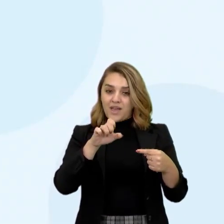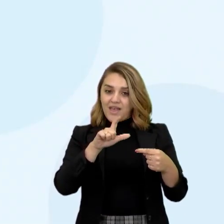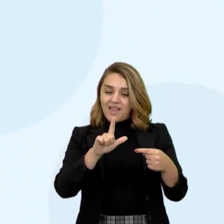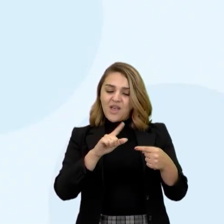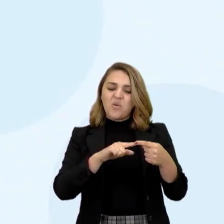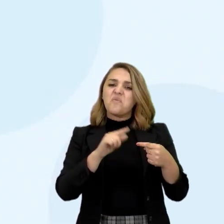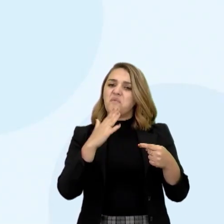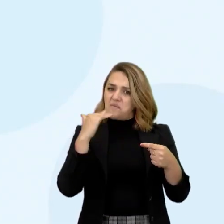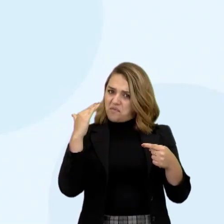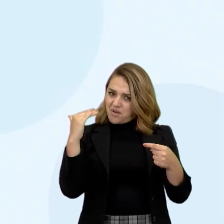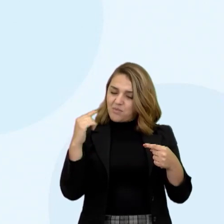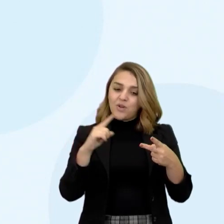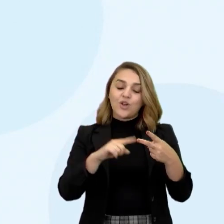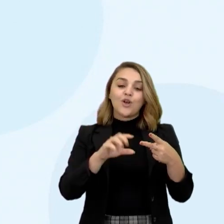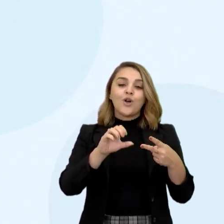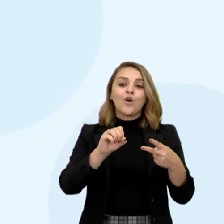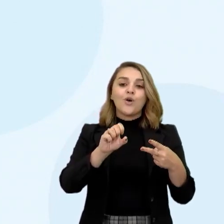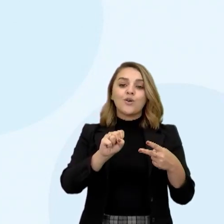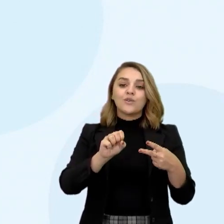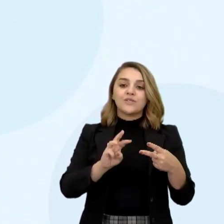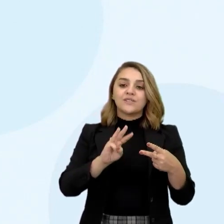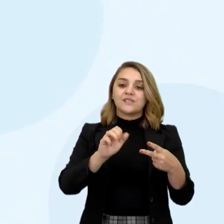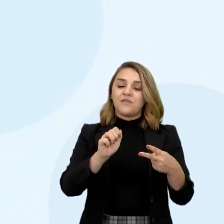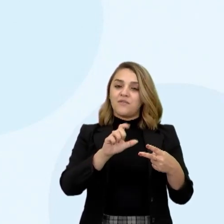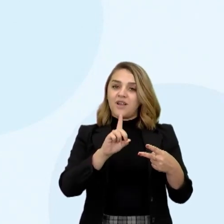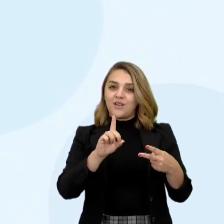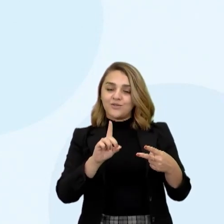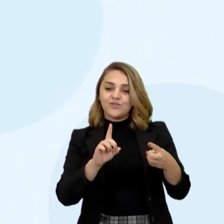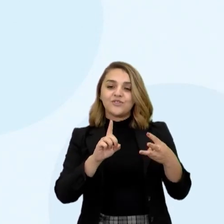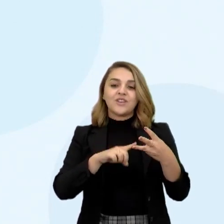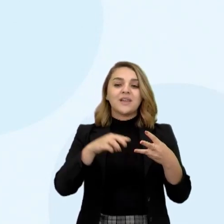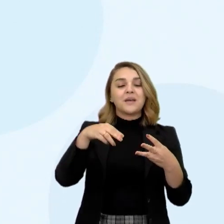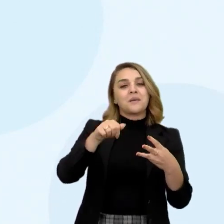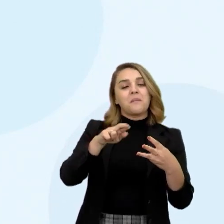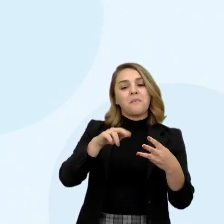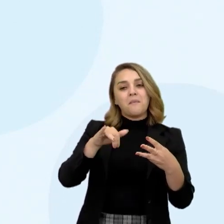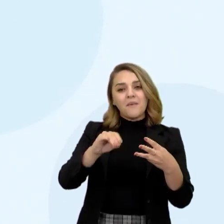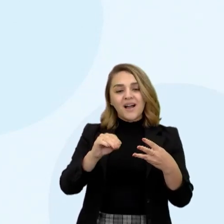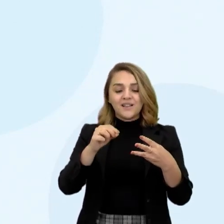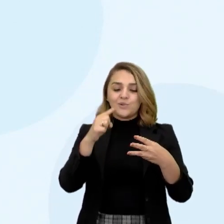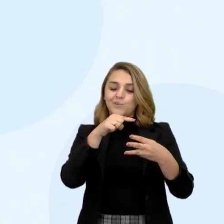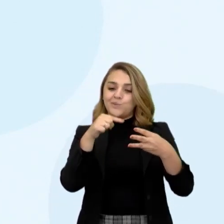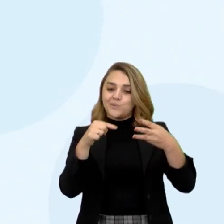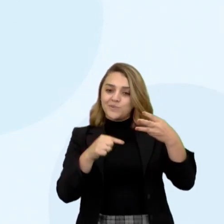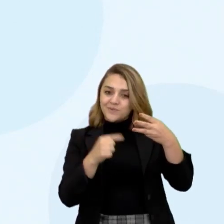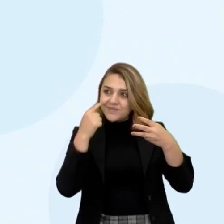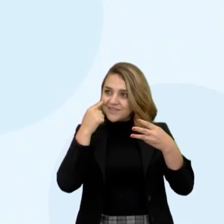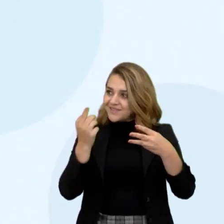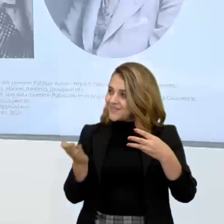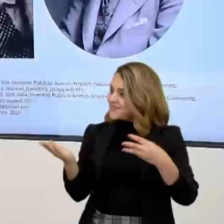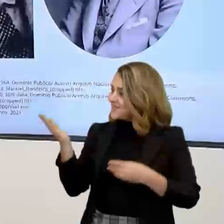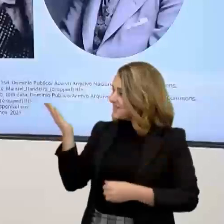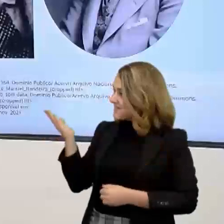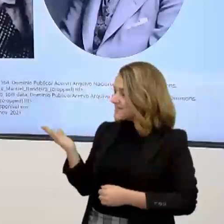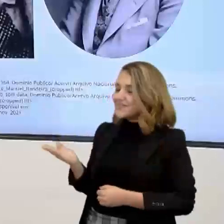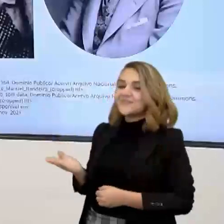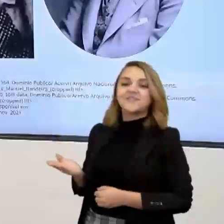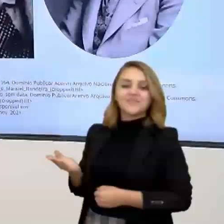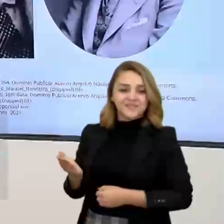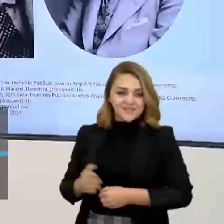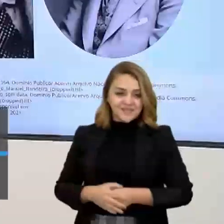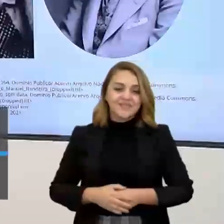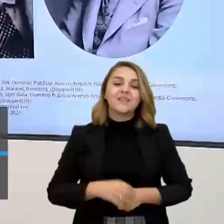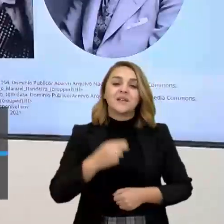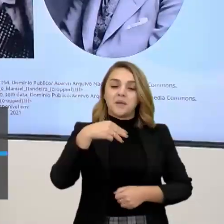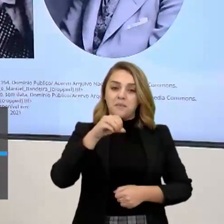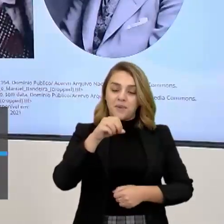muito importante. Oswaldo de Andrade, Mário de Andrade. Inclusive, a definição de poesia que eu dei aqui hoje, envolvendo ritmo, vem do Manuel Bandeira, tá bom? Ele